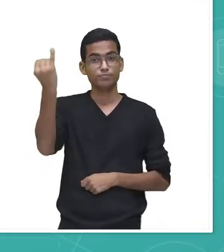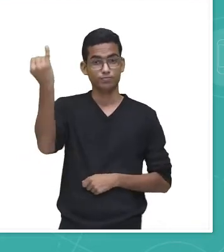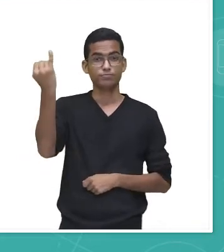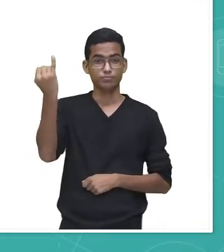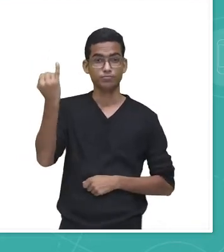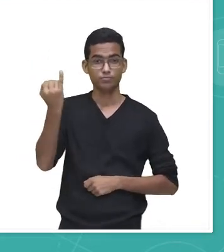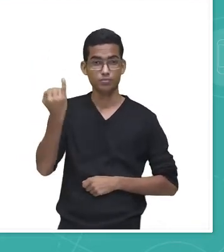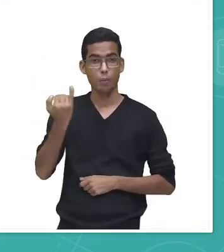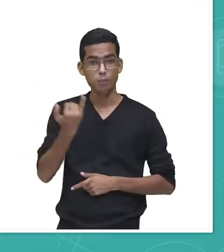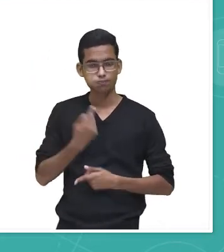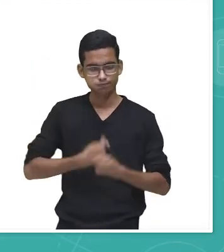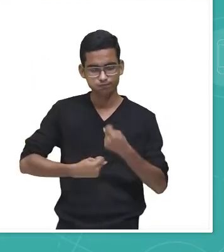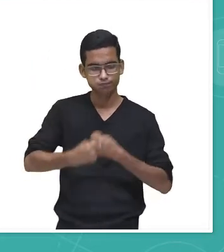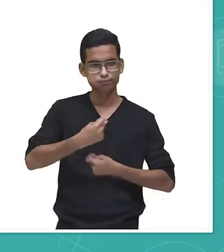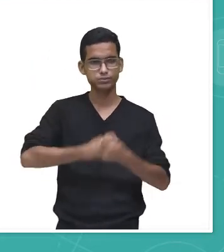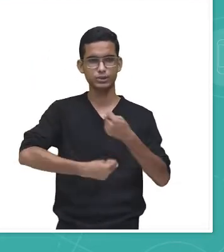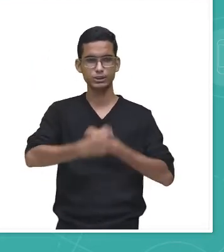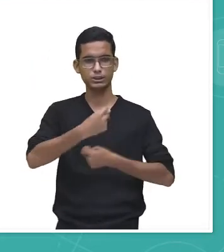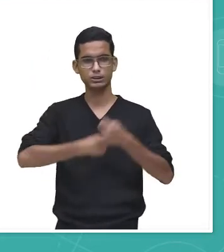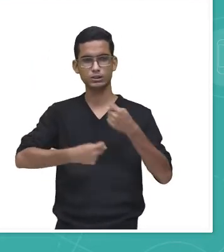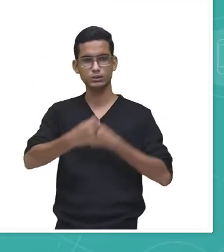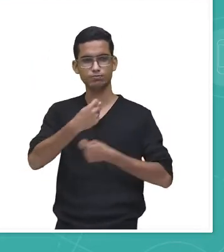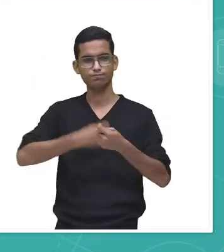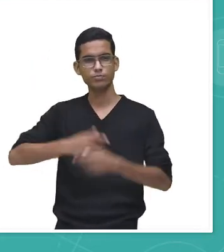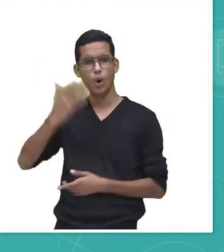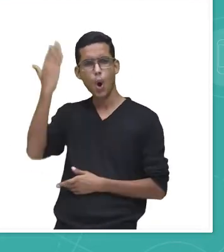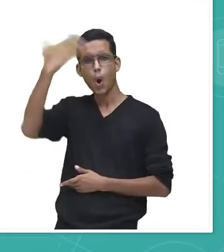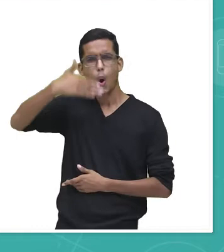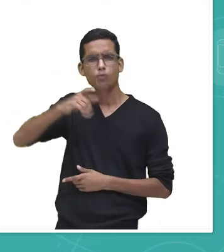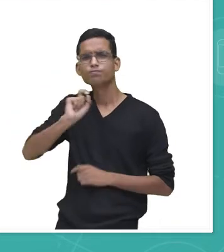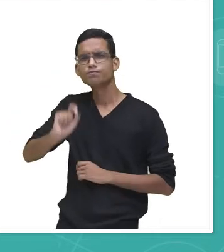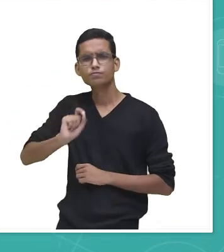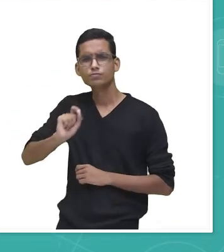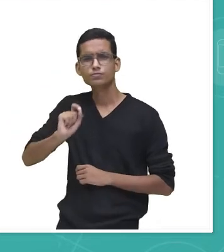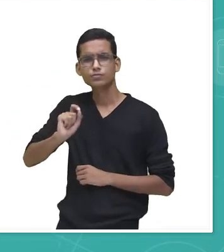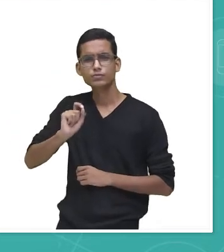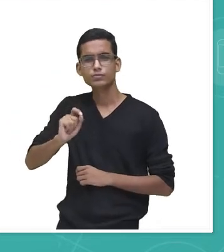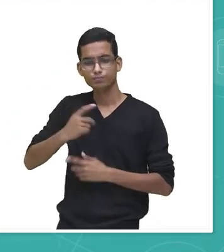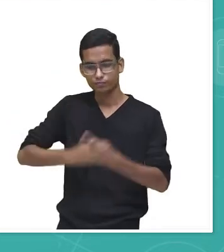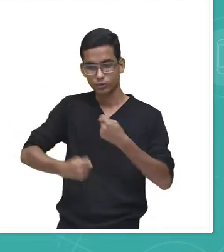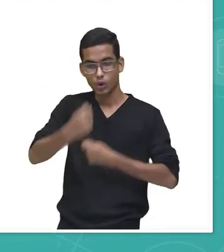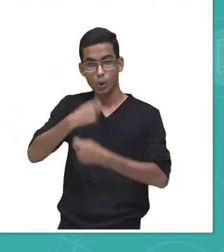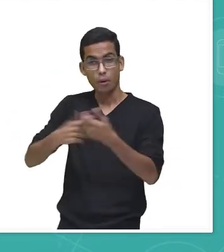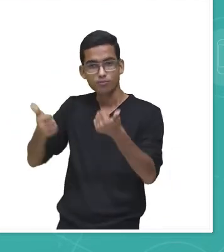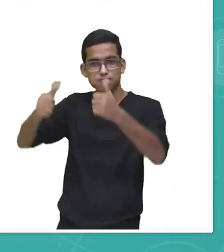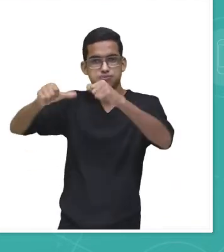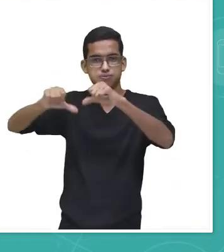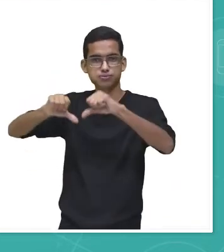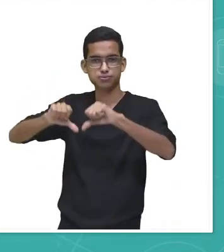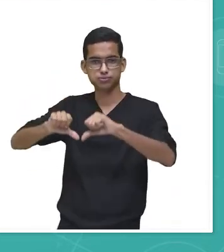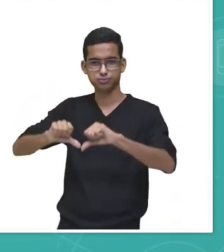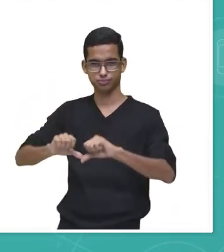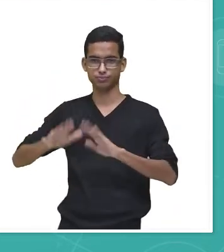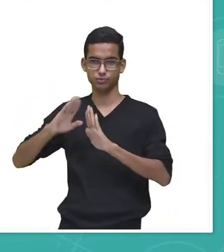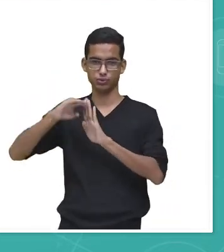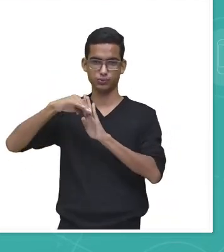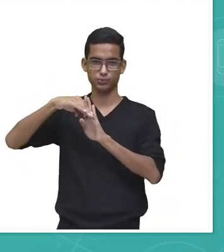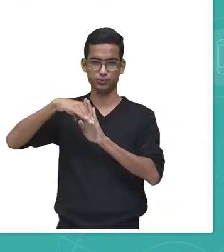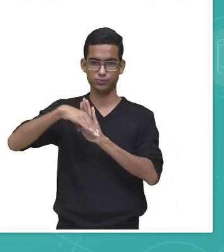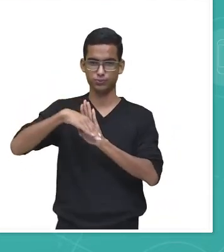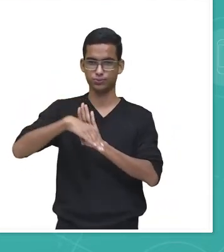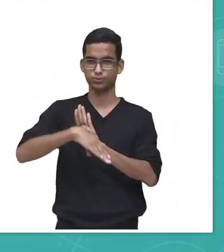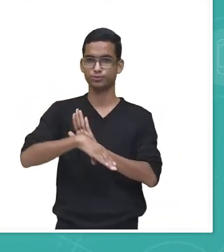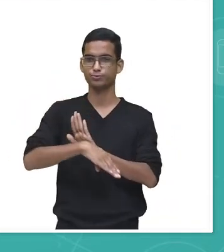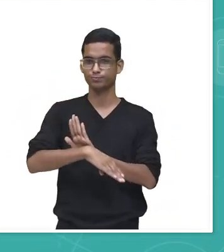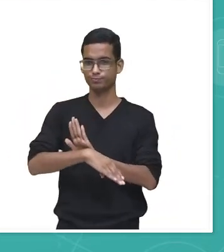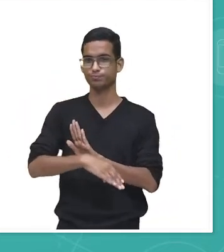do feudo, provando aí que o comércio vai dar uma declinada, não foi isso que eu disse a vocês, não foi? Então, exatamente, então a